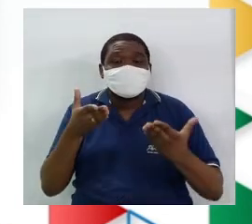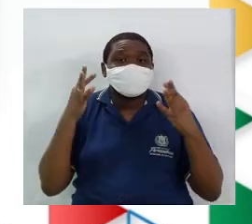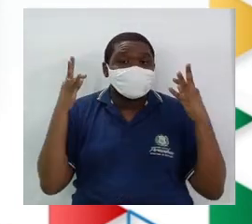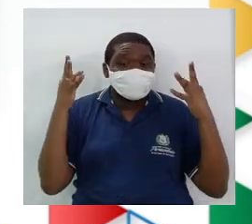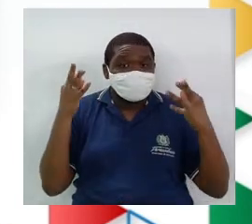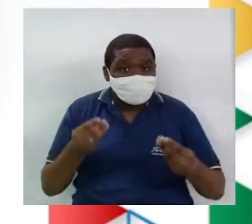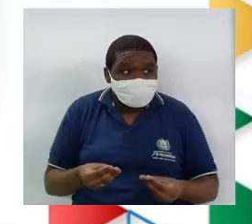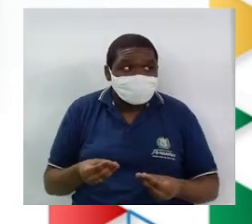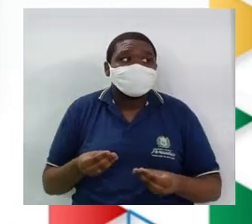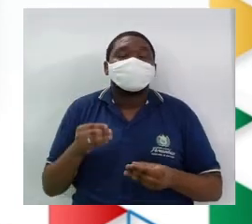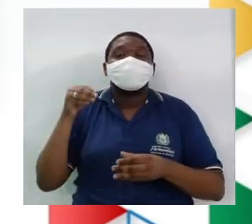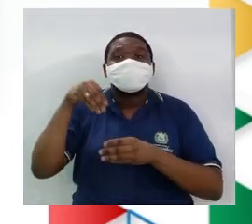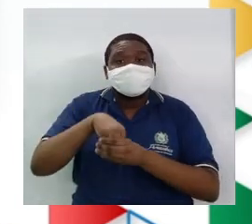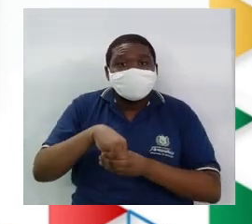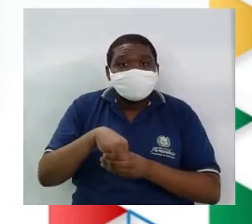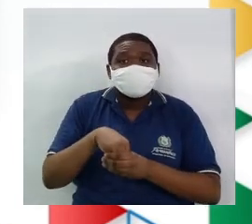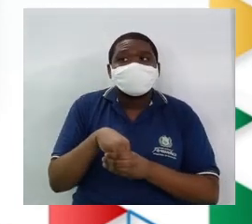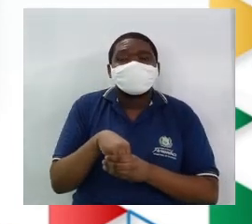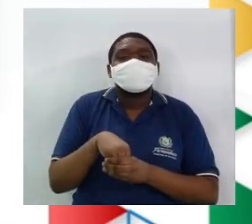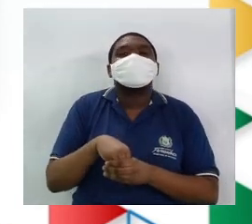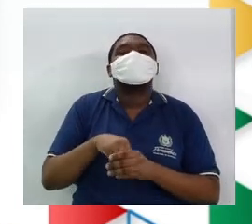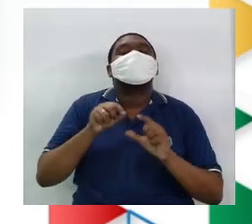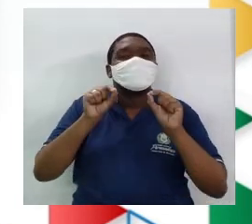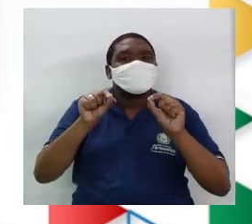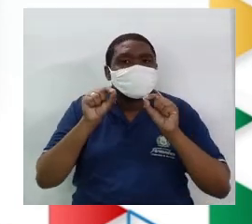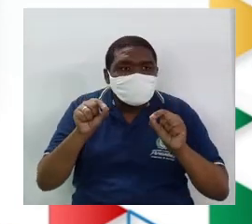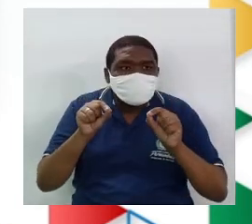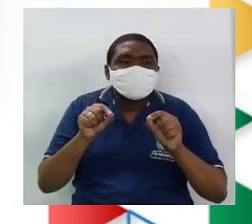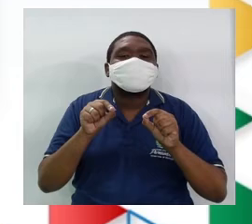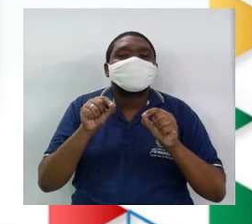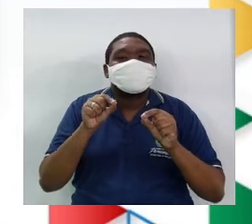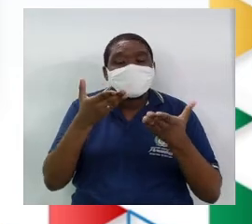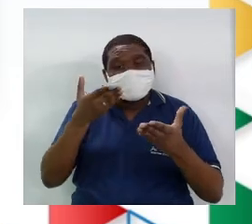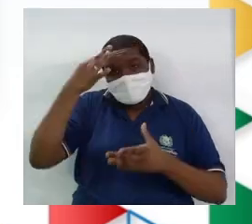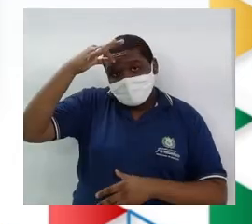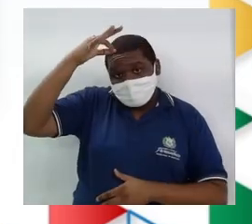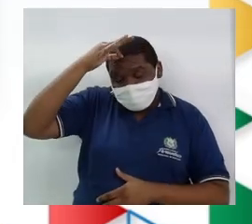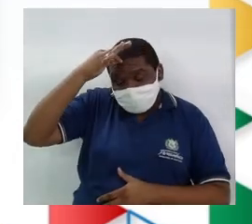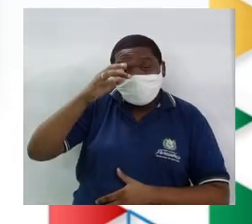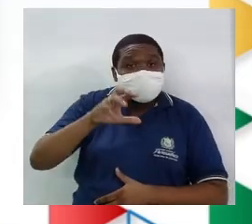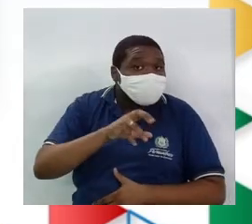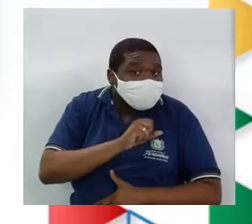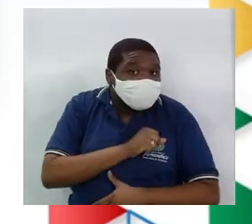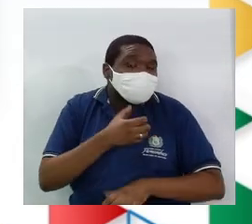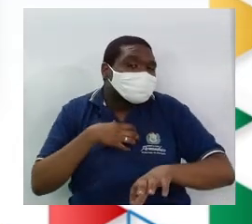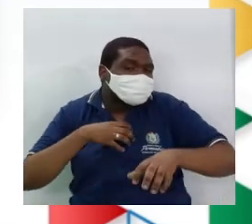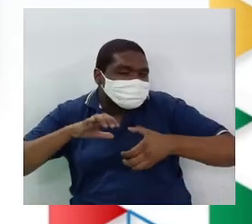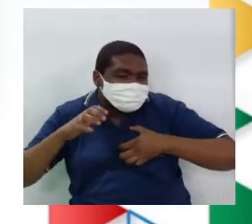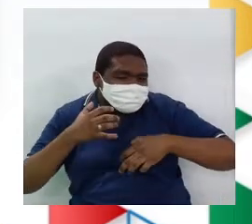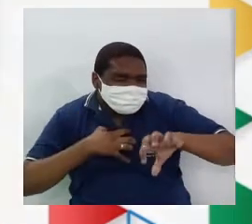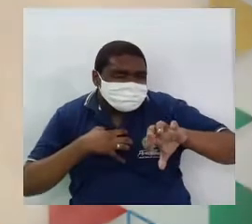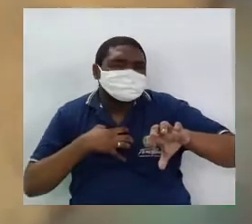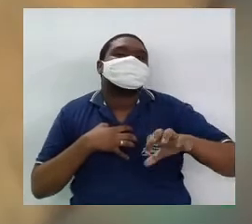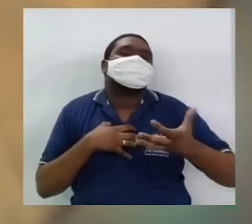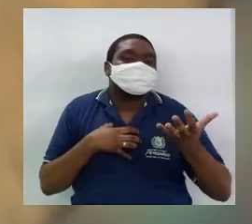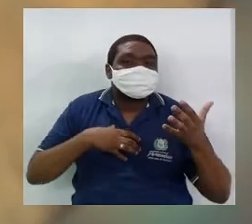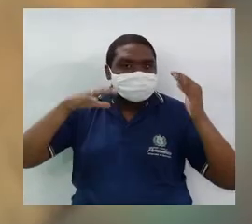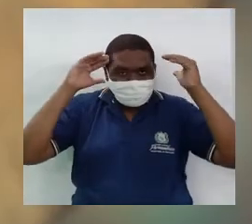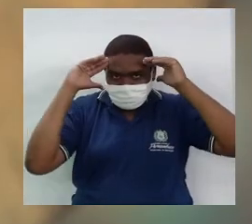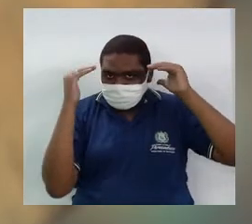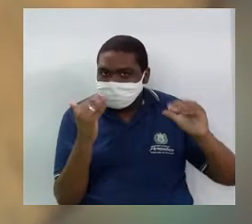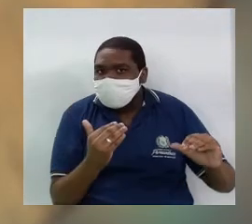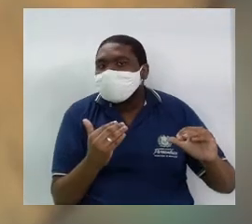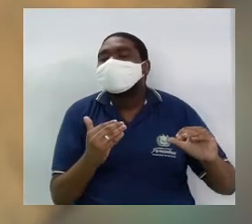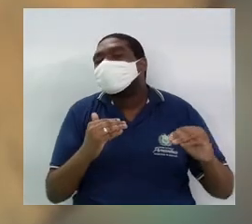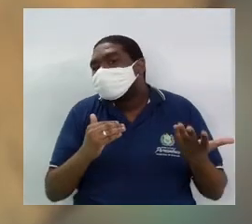isso pautado, certo? Nesse espírito de fraternidade, nesse espírito de